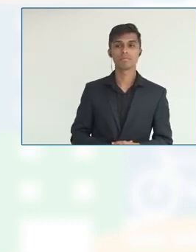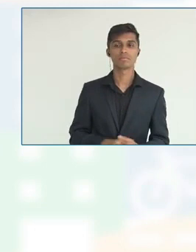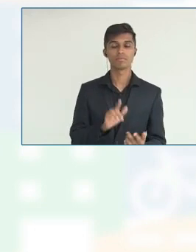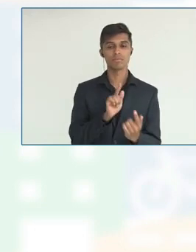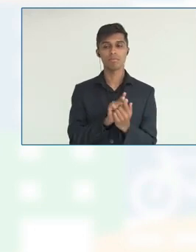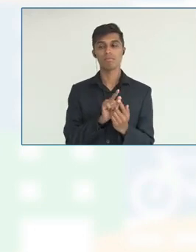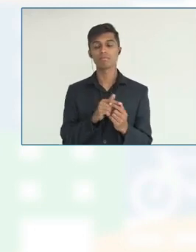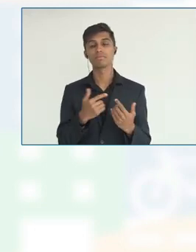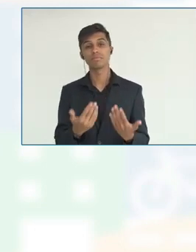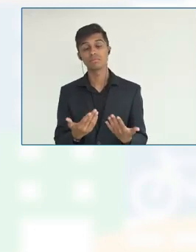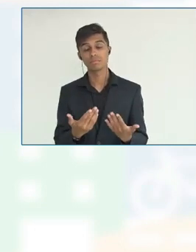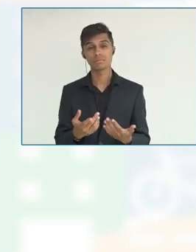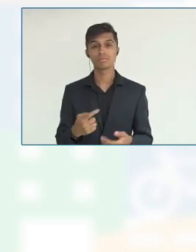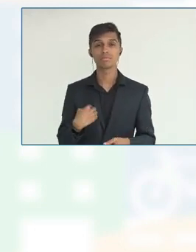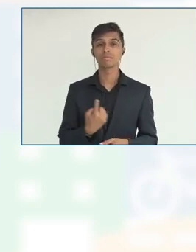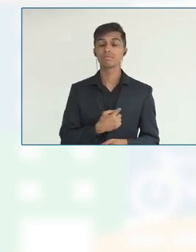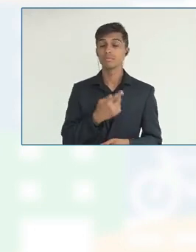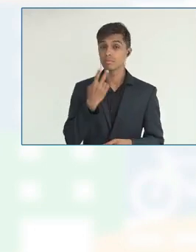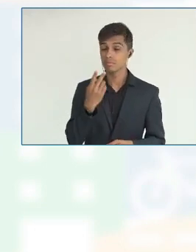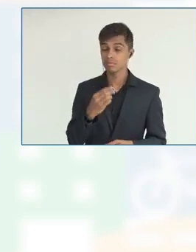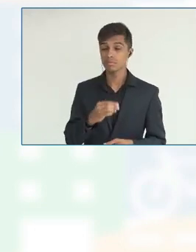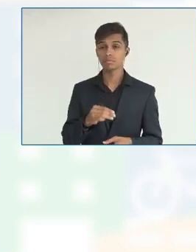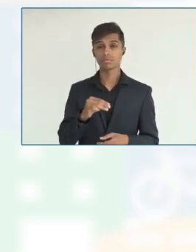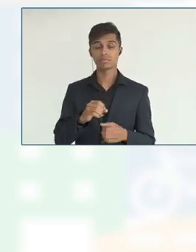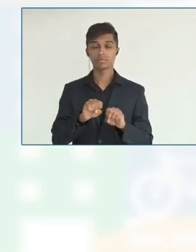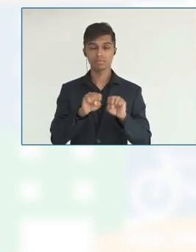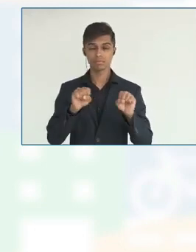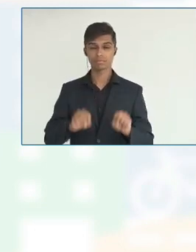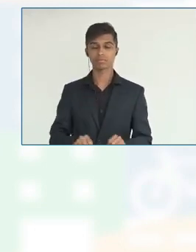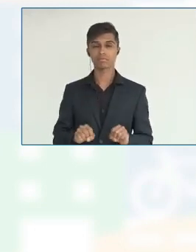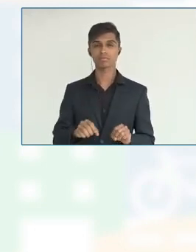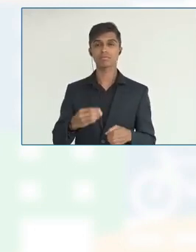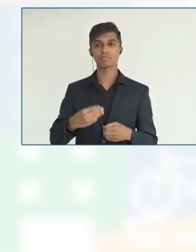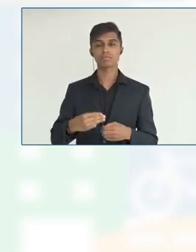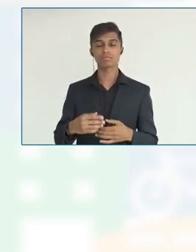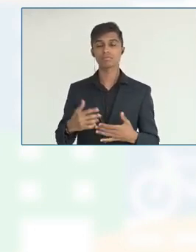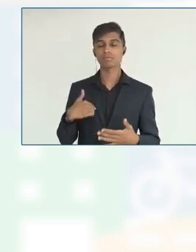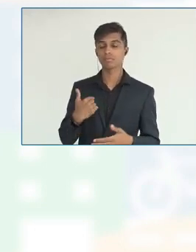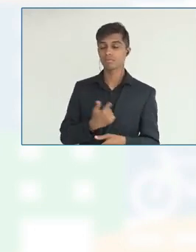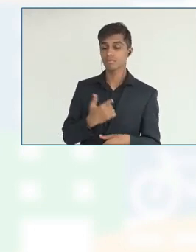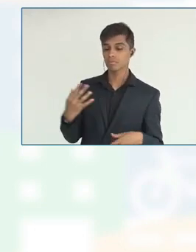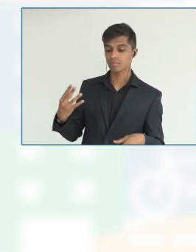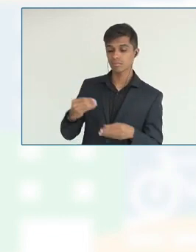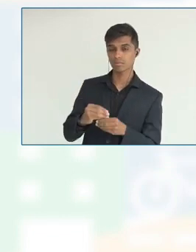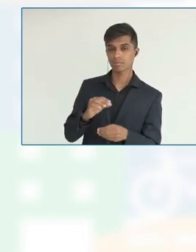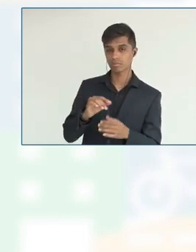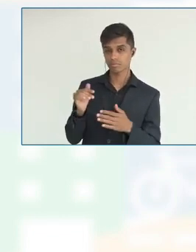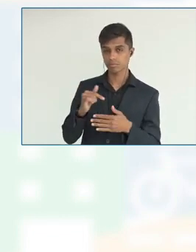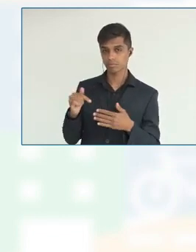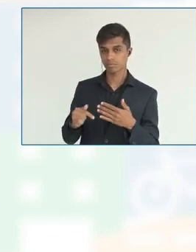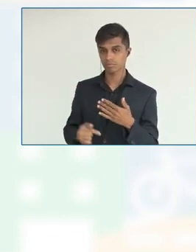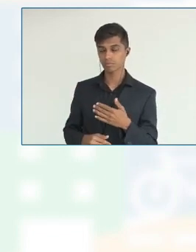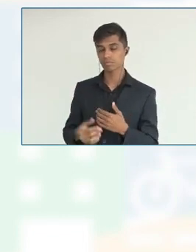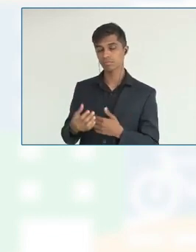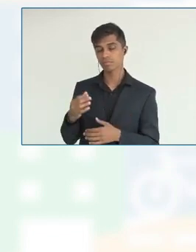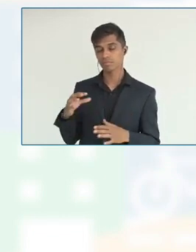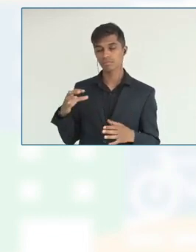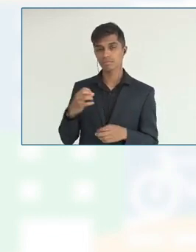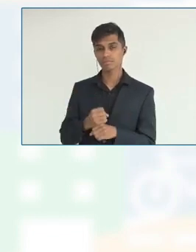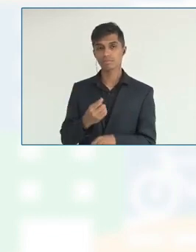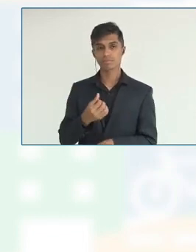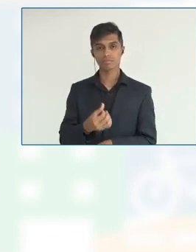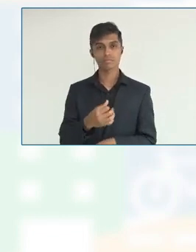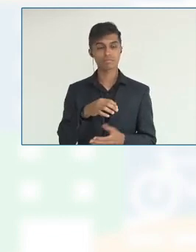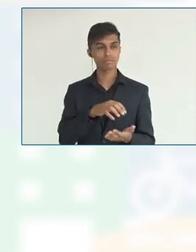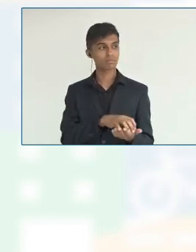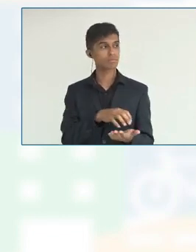Bom, ainda falando, então, do Sistema Municipal de Saúde, aqui é um resuminho de tudo isso que a gente mencionou a vocês. Então, são 6